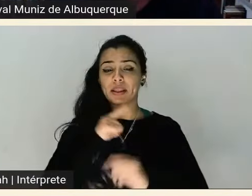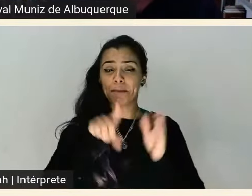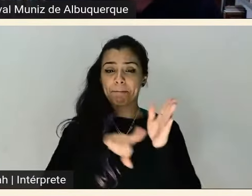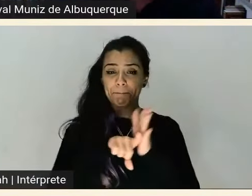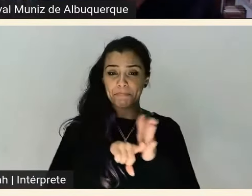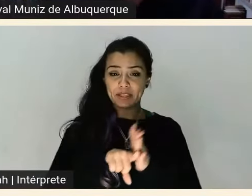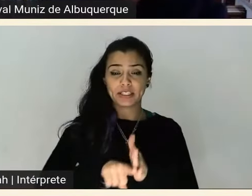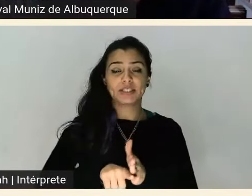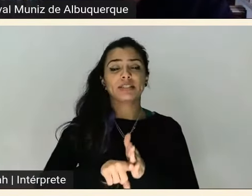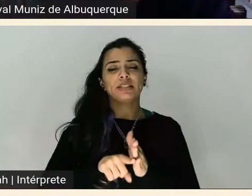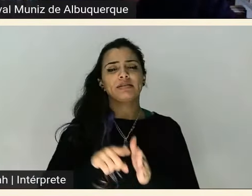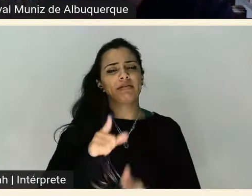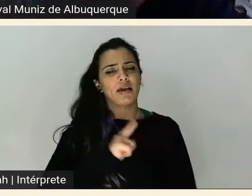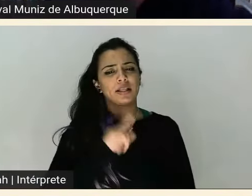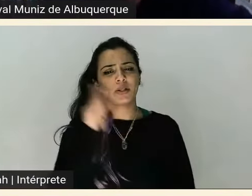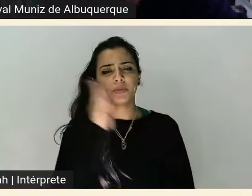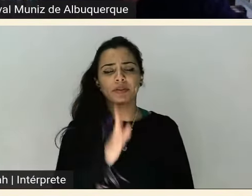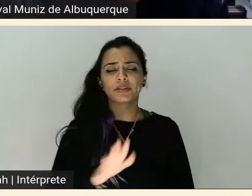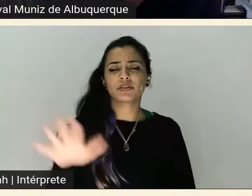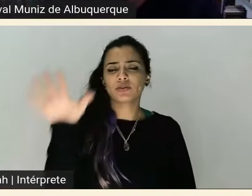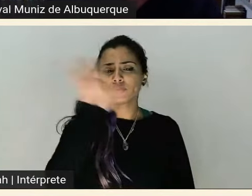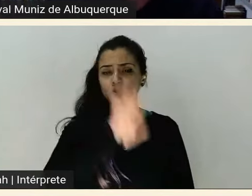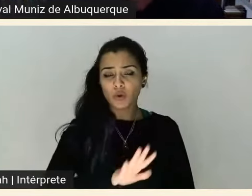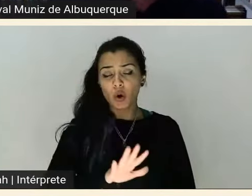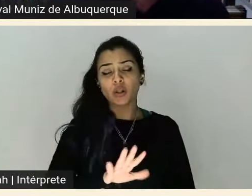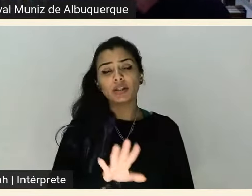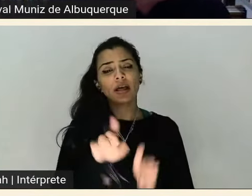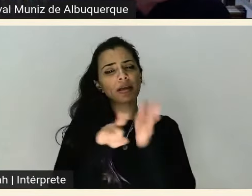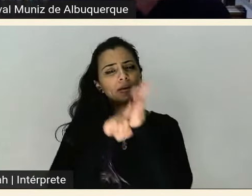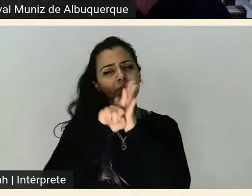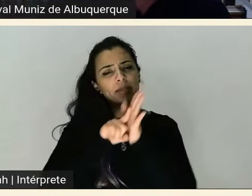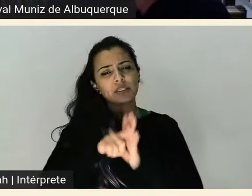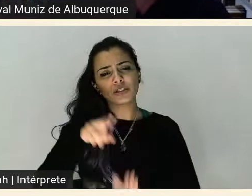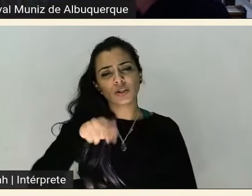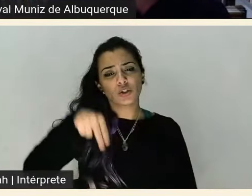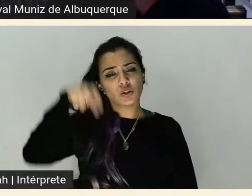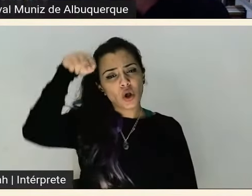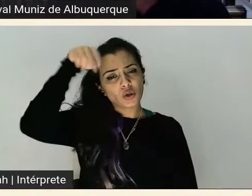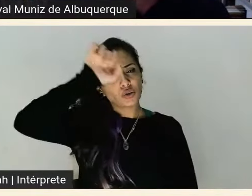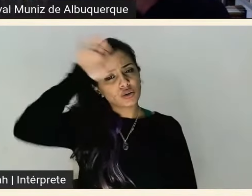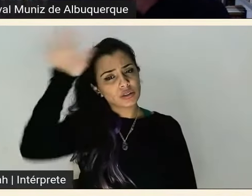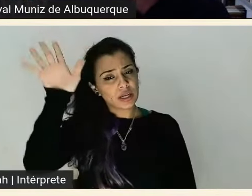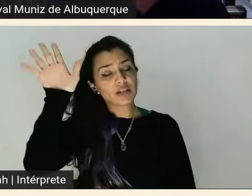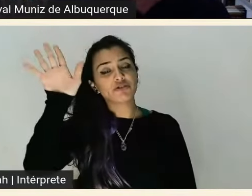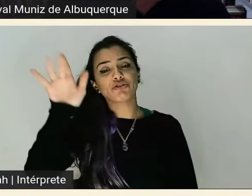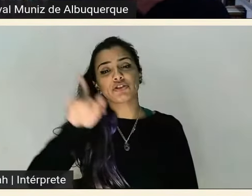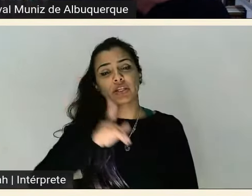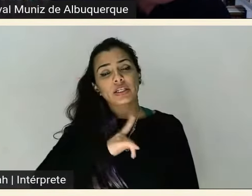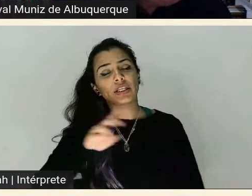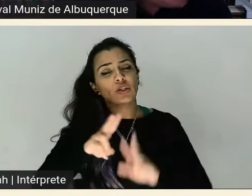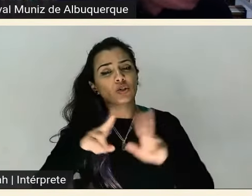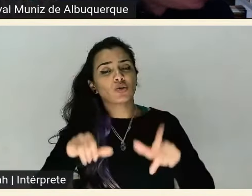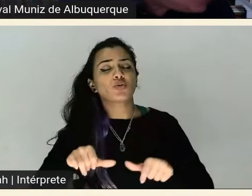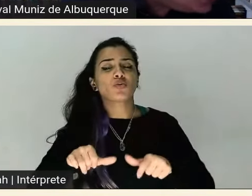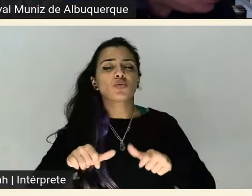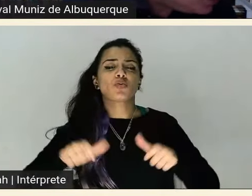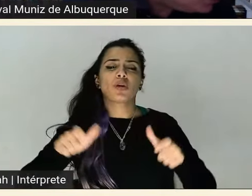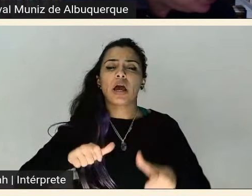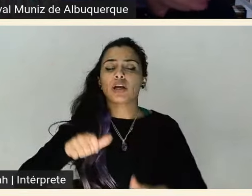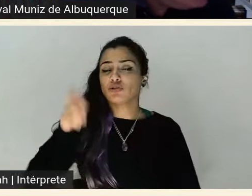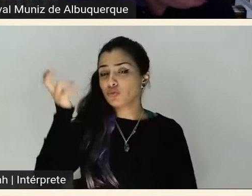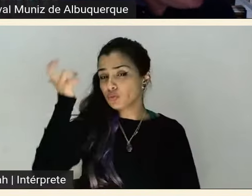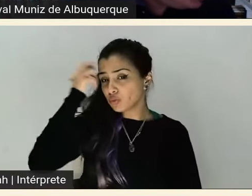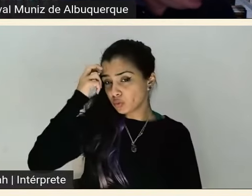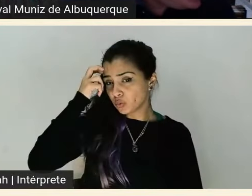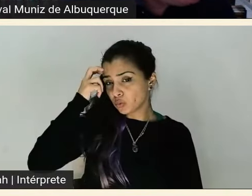pelo Brasil todo, patrocinam pesquisas que vão ao norte e ao nordeste a partir de um departamento de cultura, né,